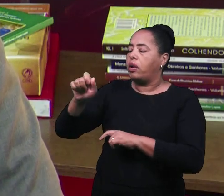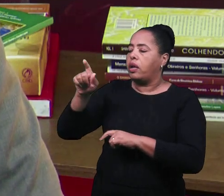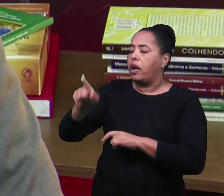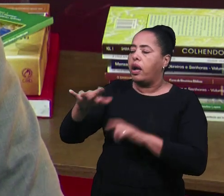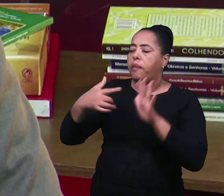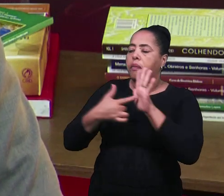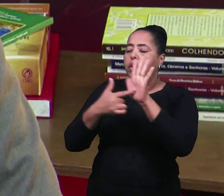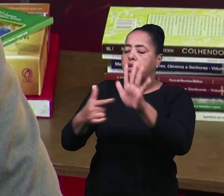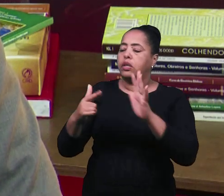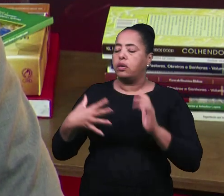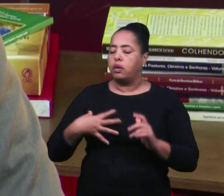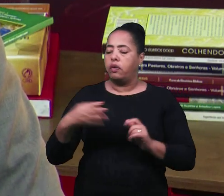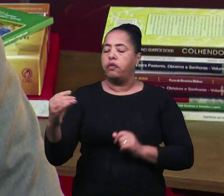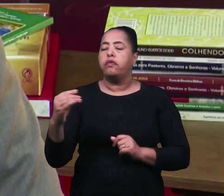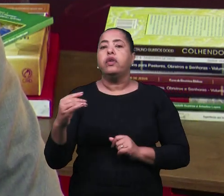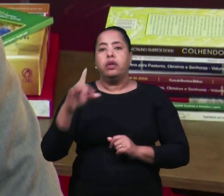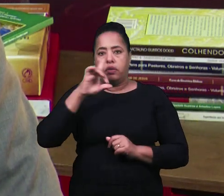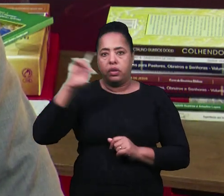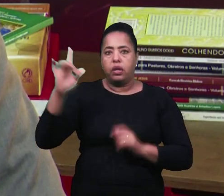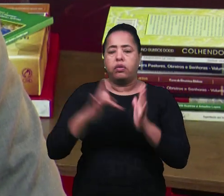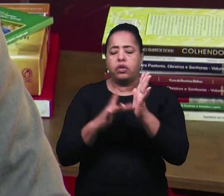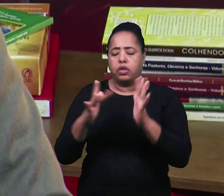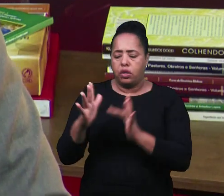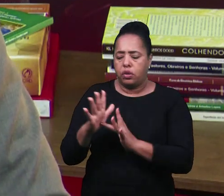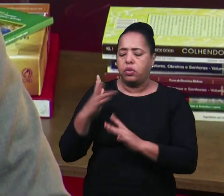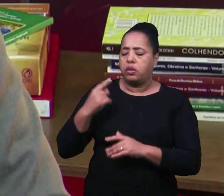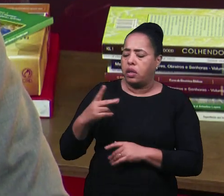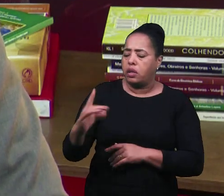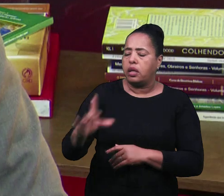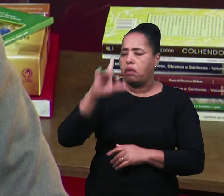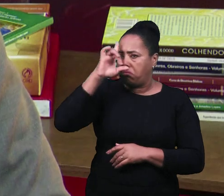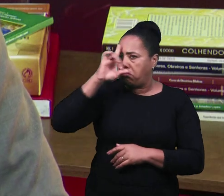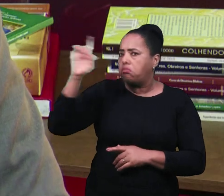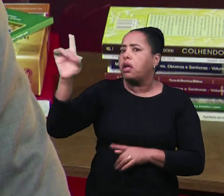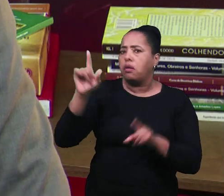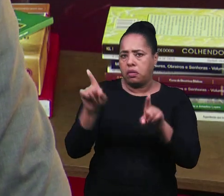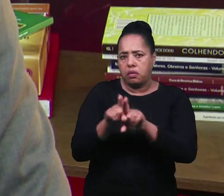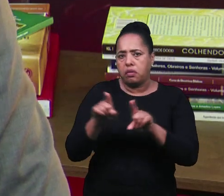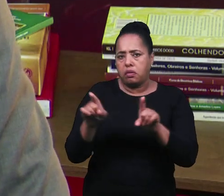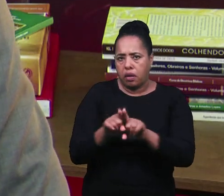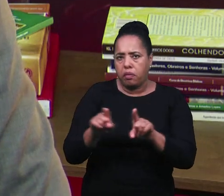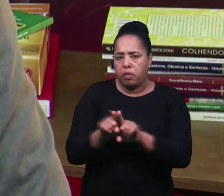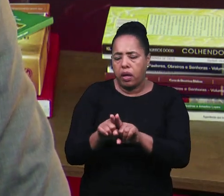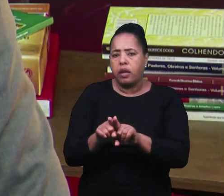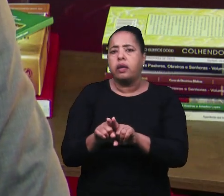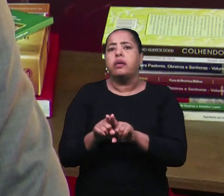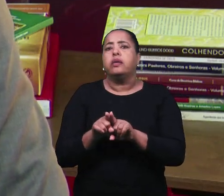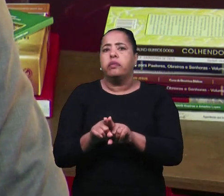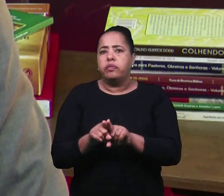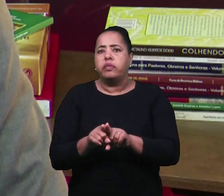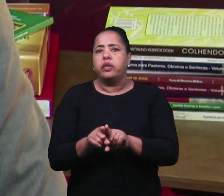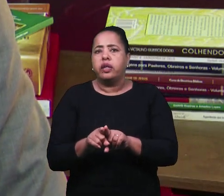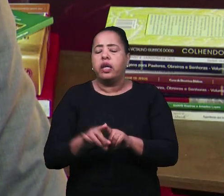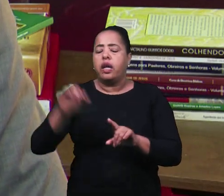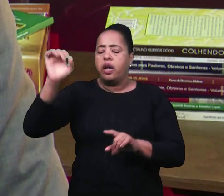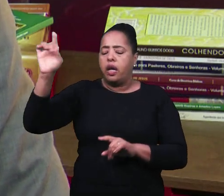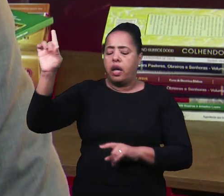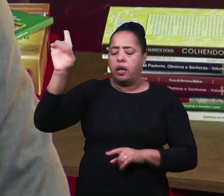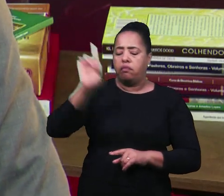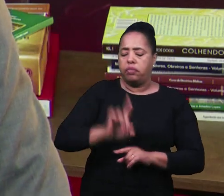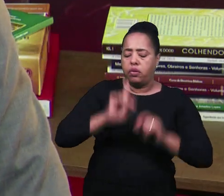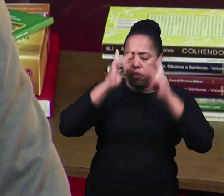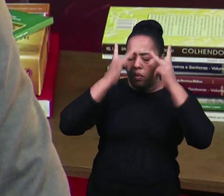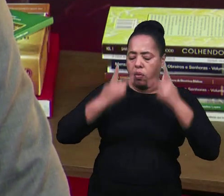de Deus, o Senhor Jesus, que é eterno, que é Deus também, se faria homem e viria a este mundo